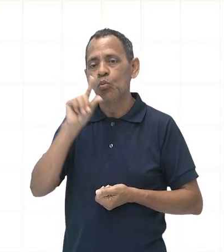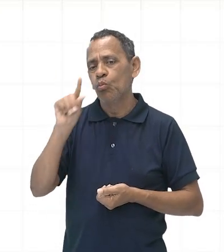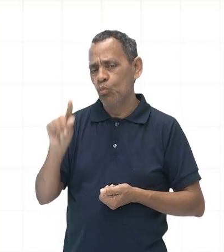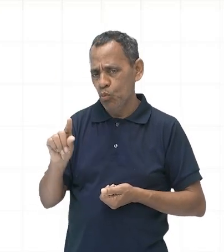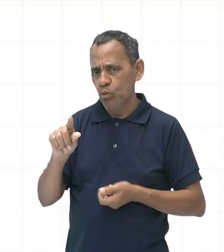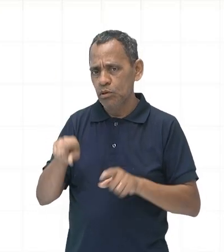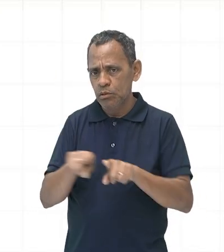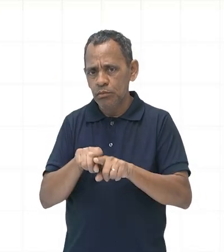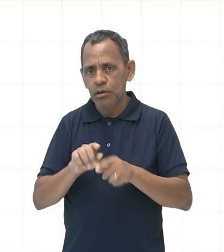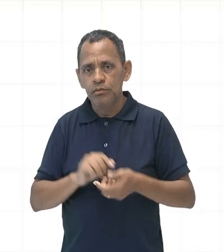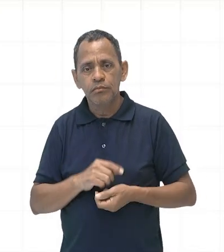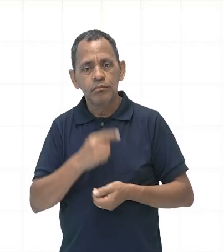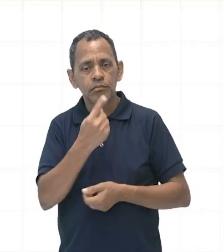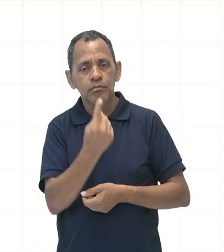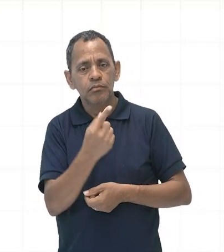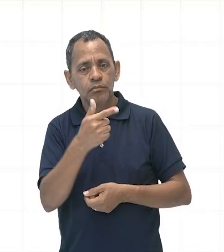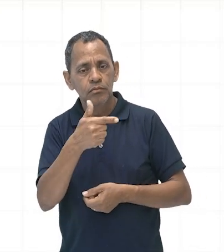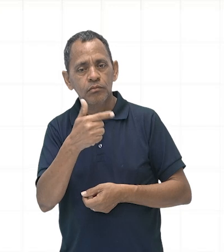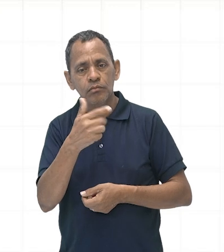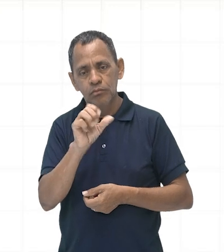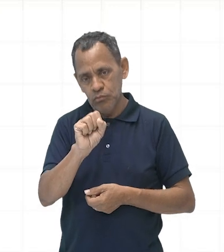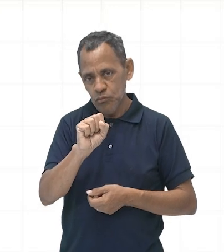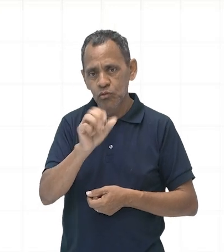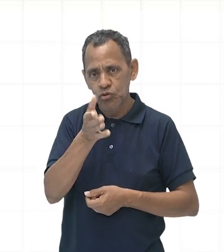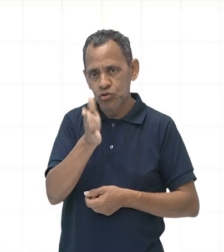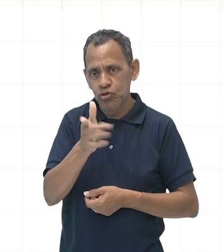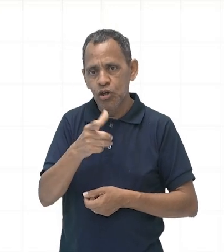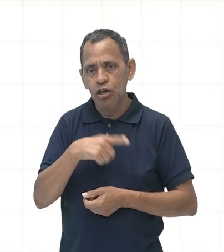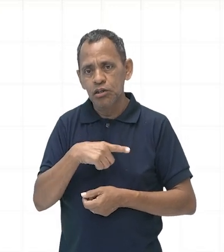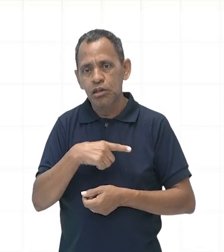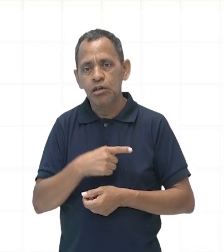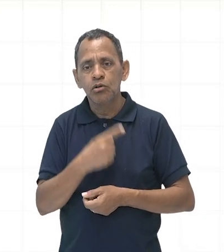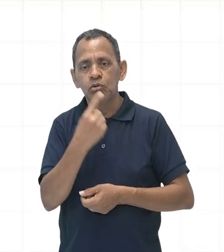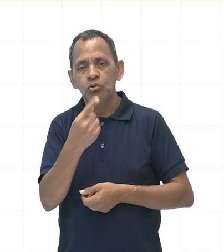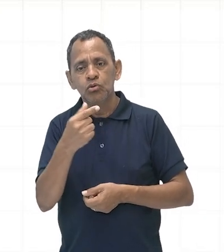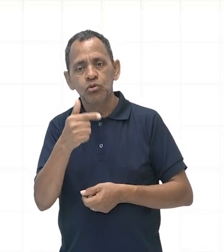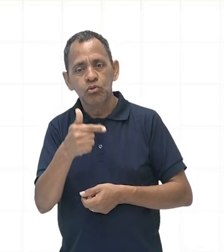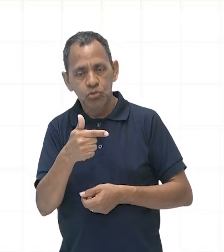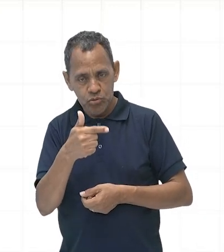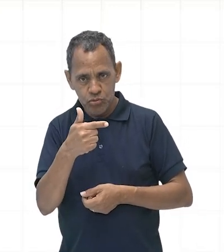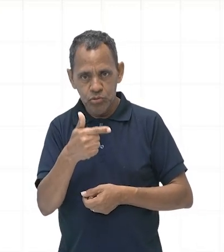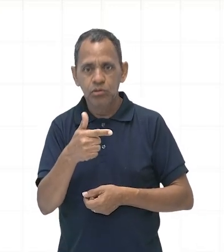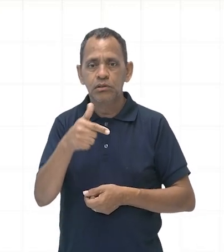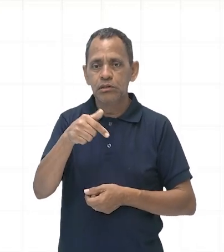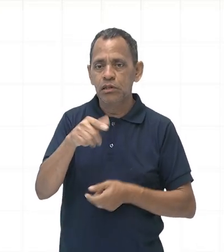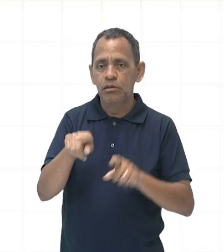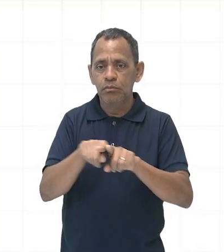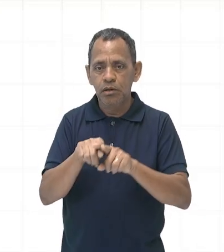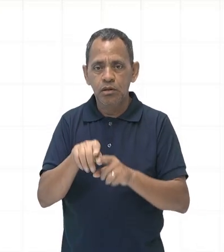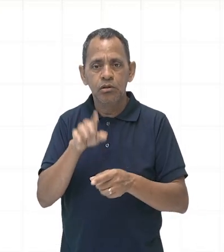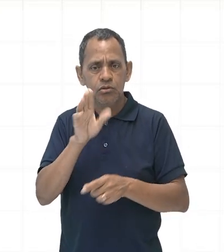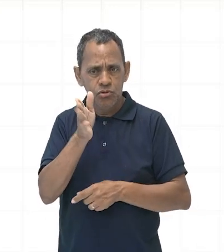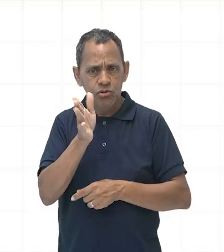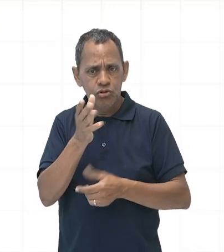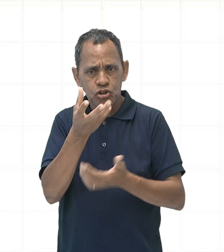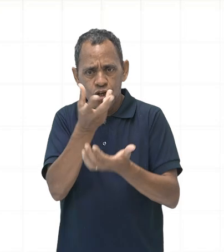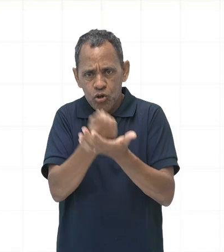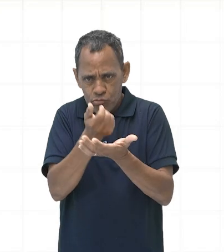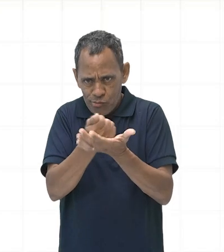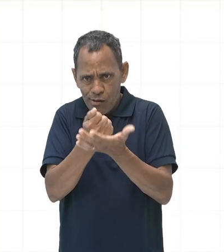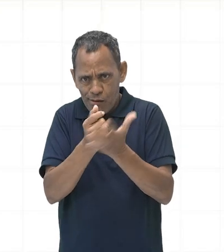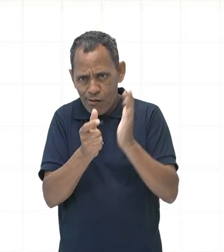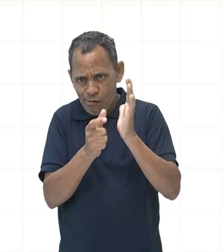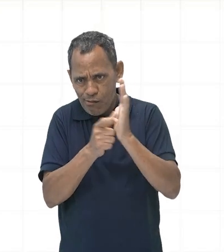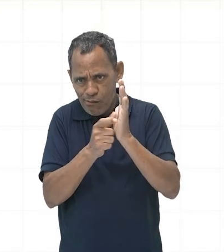desses 128 gigabytes já são utilizados 127,70 gigabytes. Então, o que a gente tem que